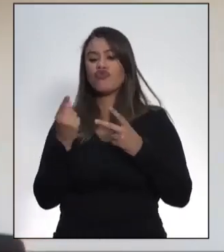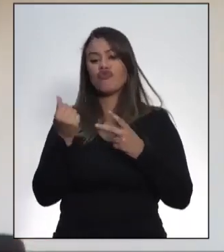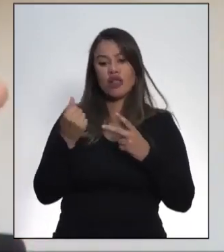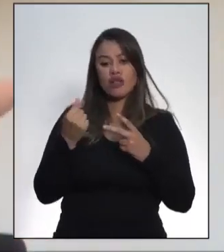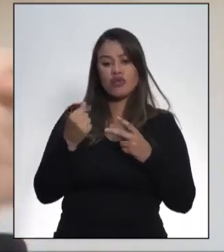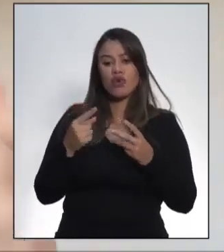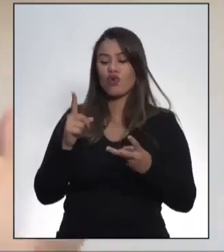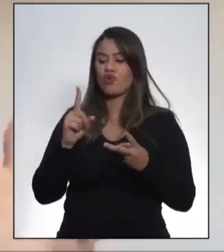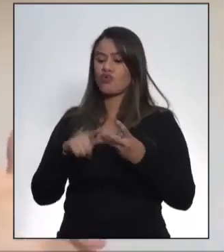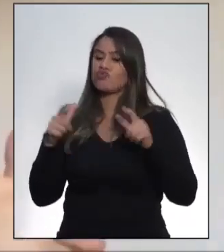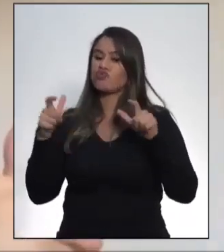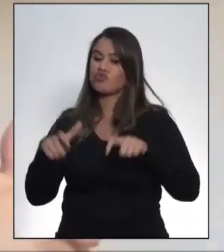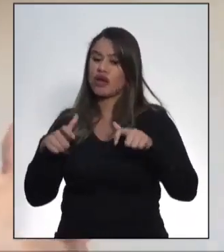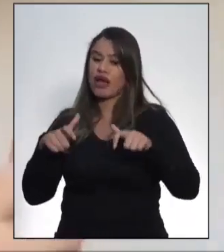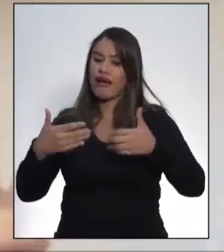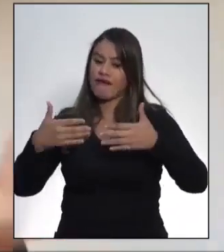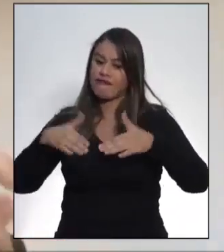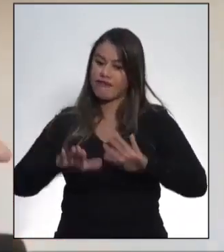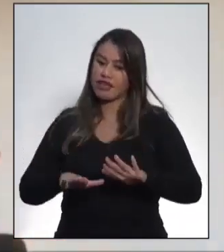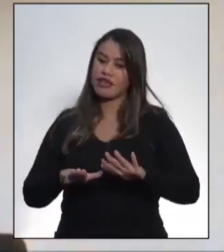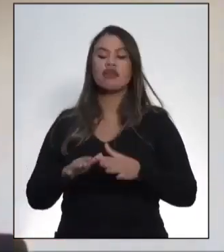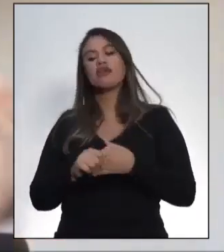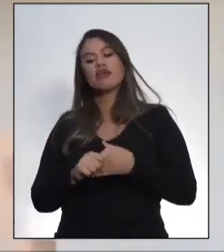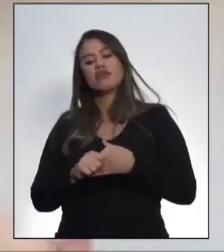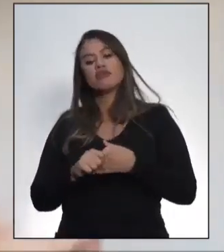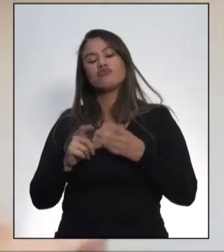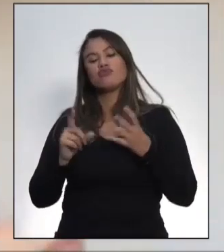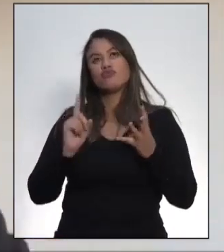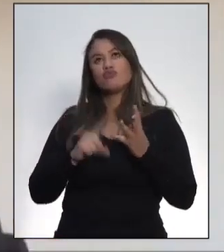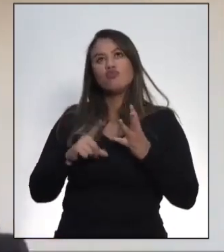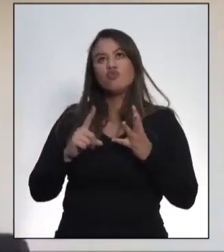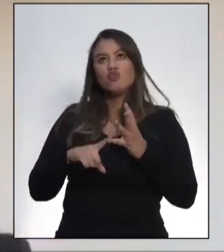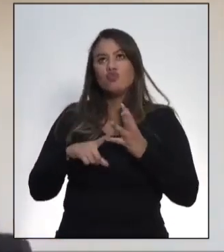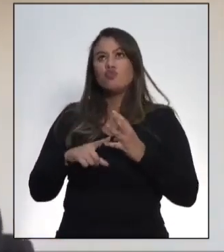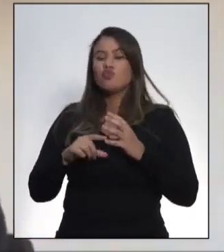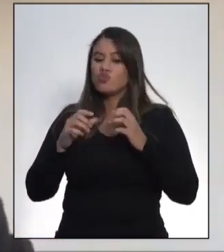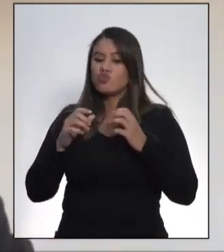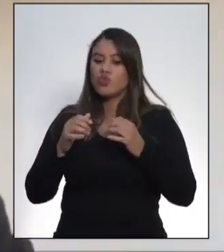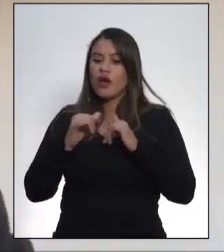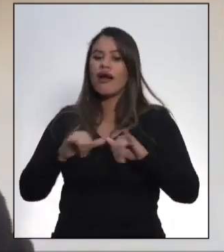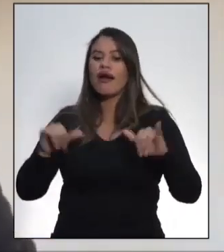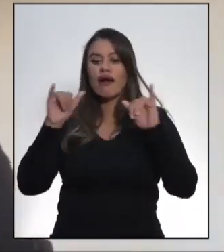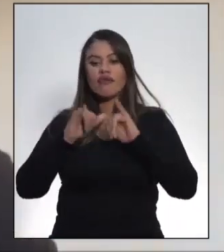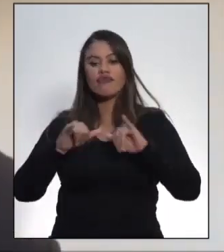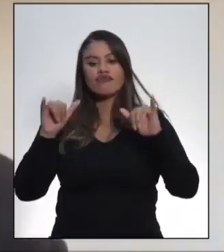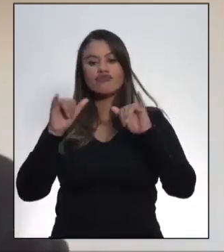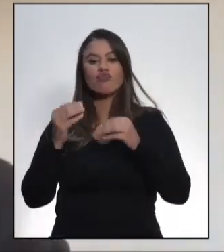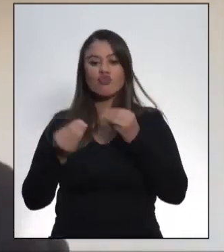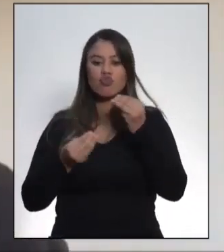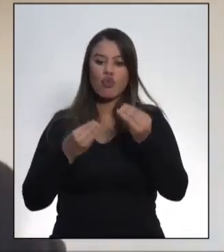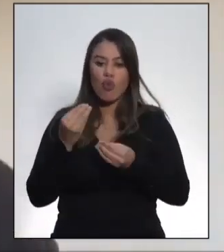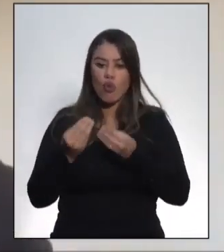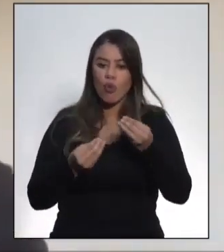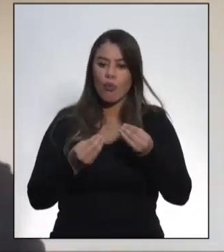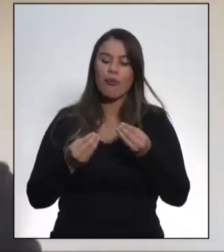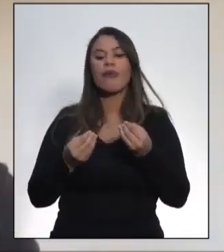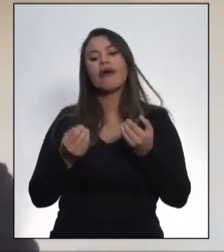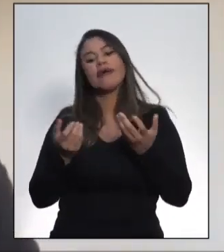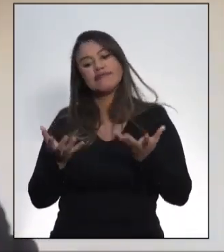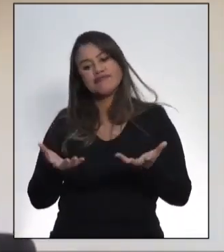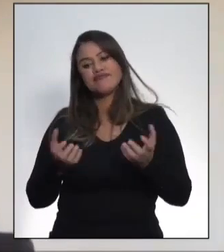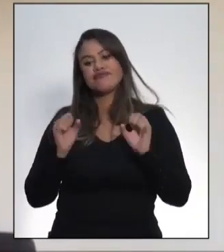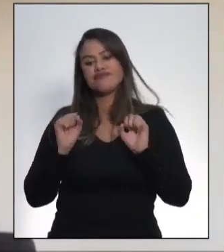ter, o local em que ele vai ser vendido, a maneira que ele vai ser comunicado. É pouco provável que você aprenda na faculdade